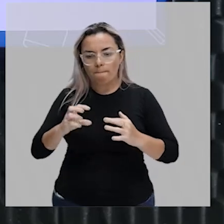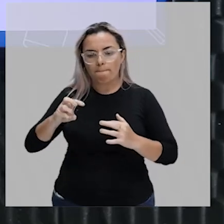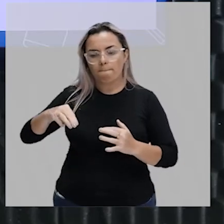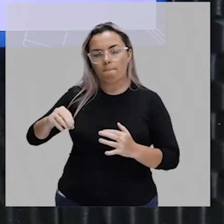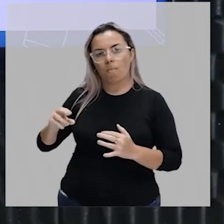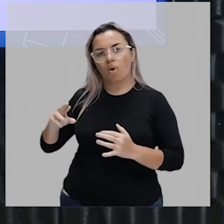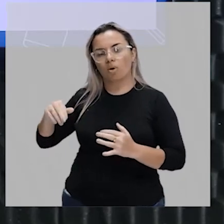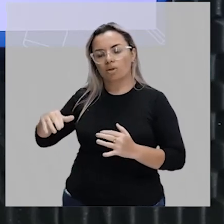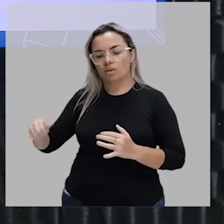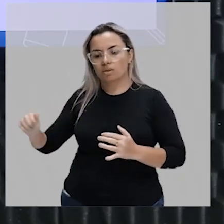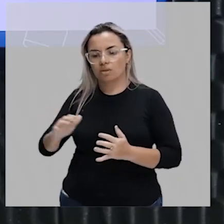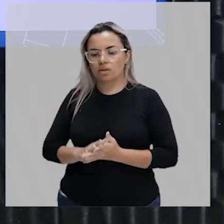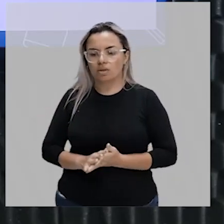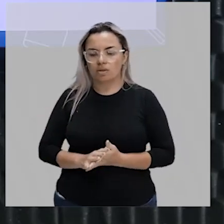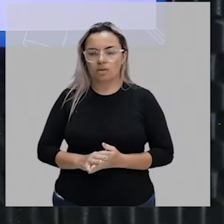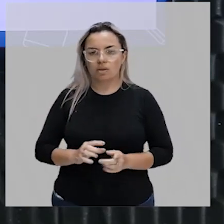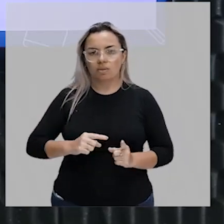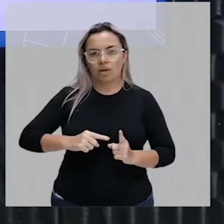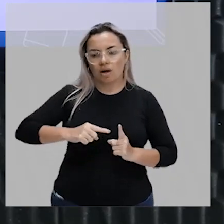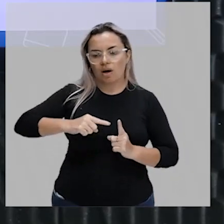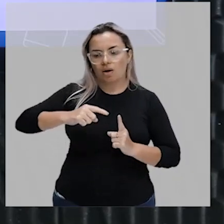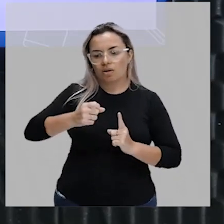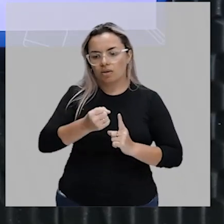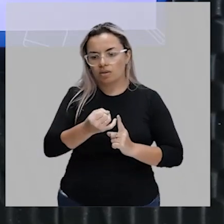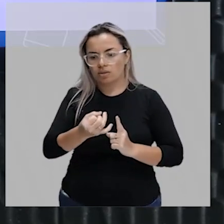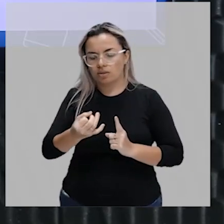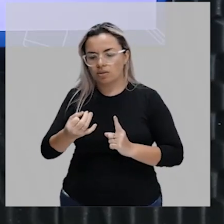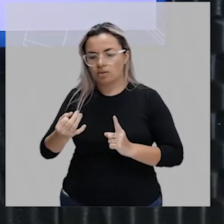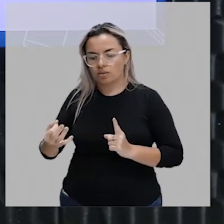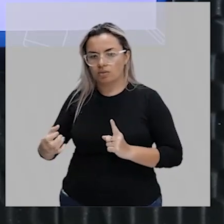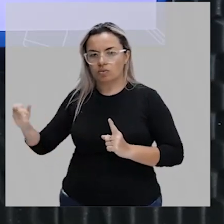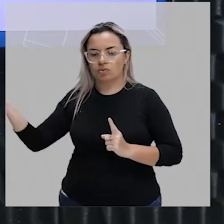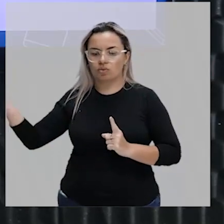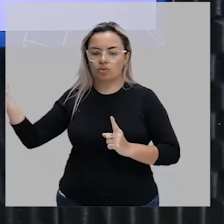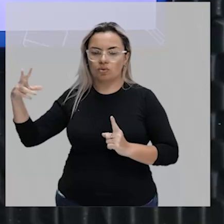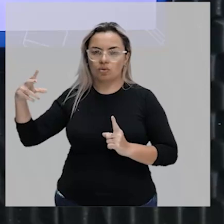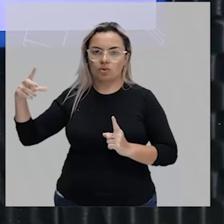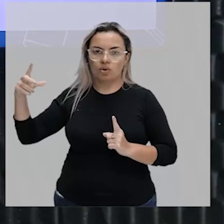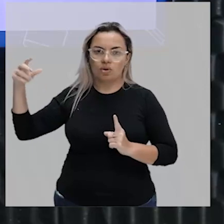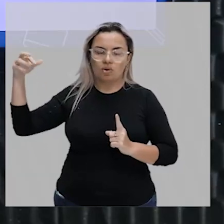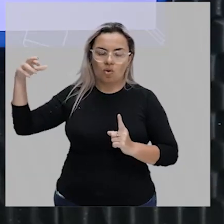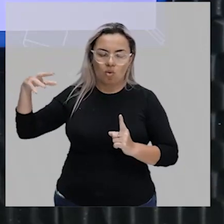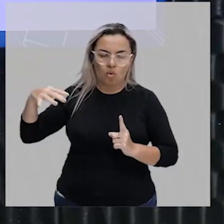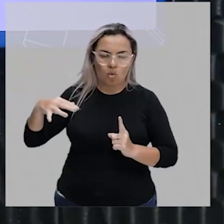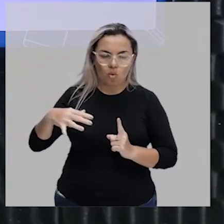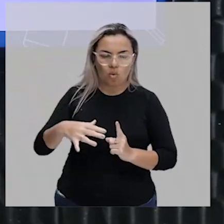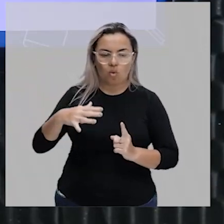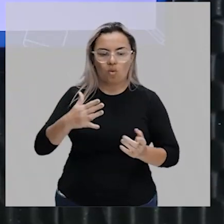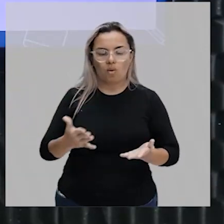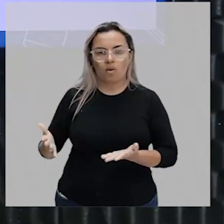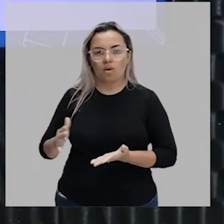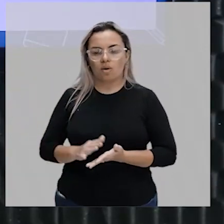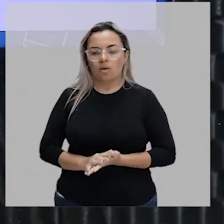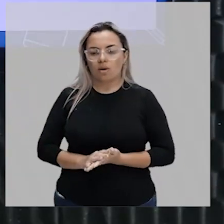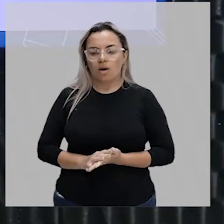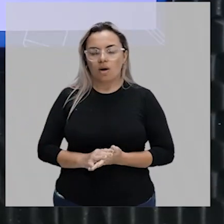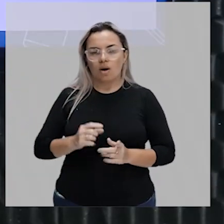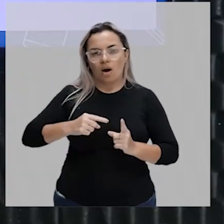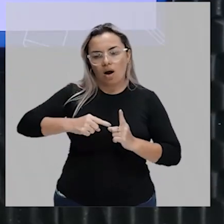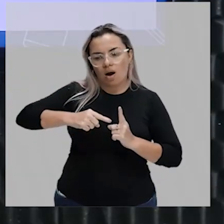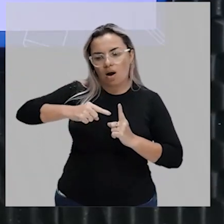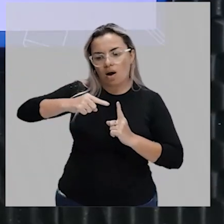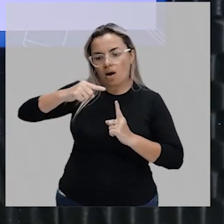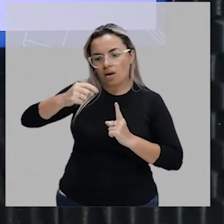Altas quantidades de radiação solar. Então, alta quantidade de radiação solar,